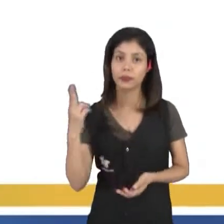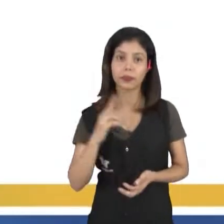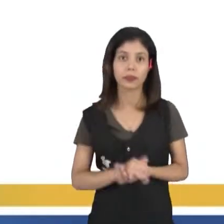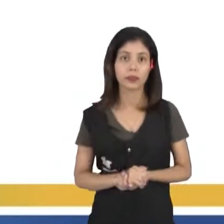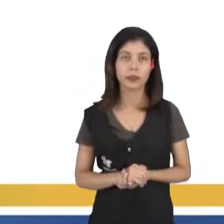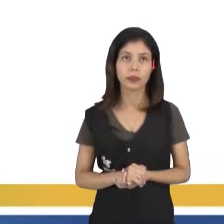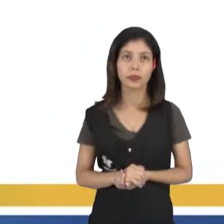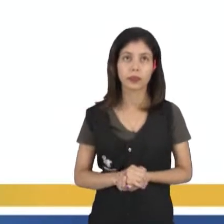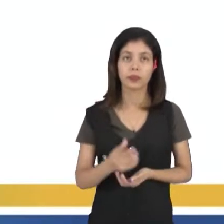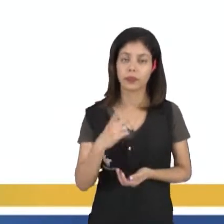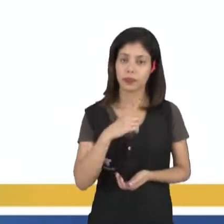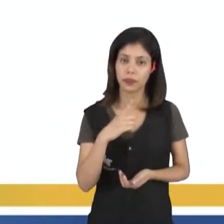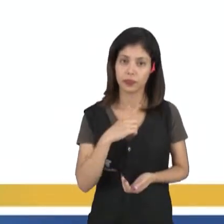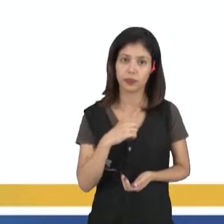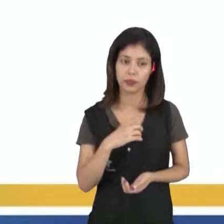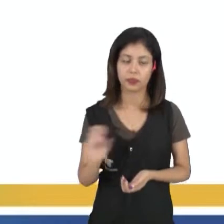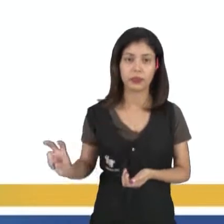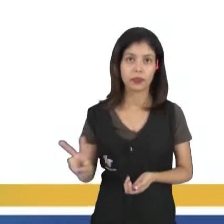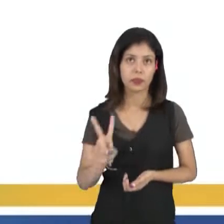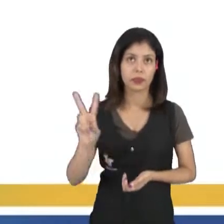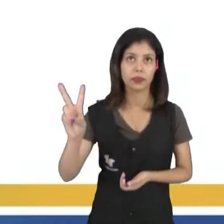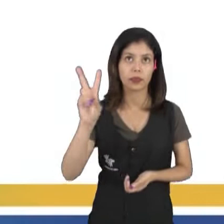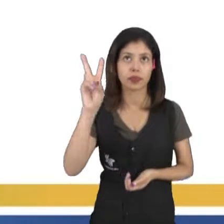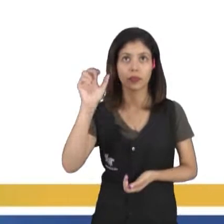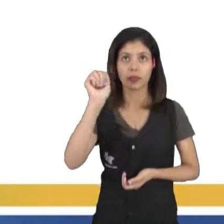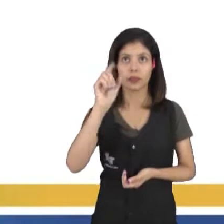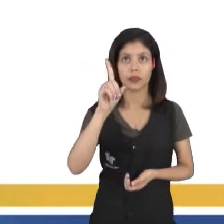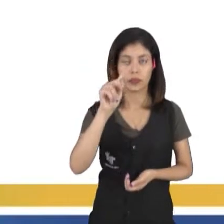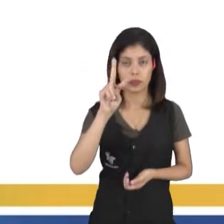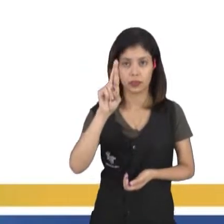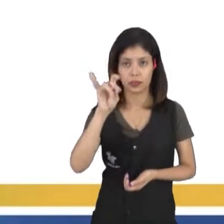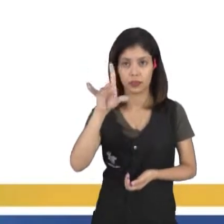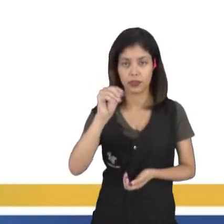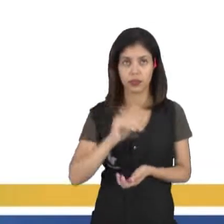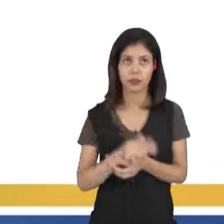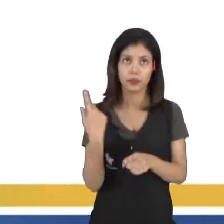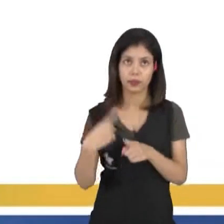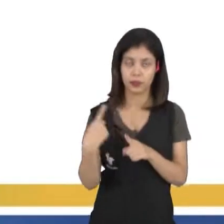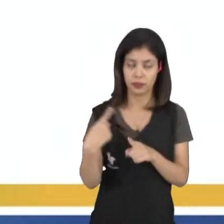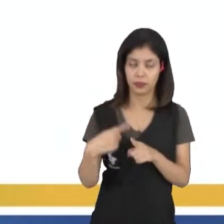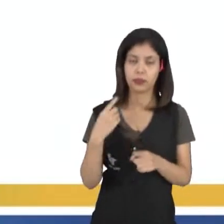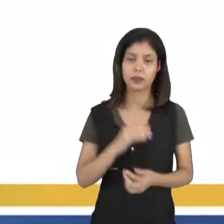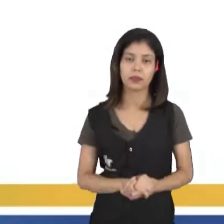seja, elas têm ali um valor de advérbio, certo? Porque